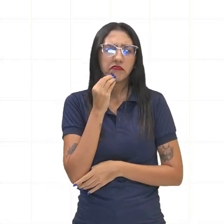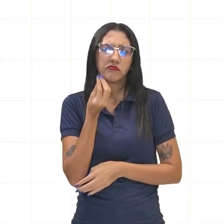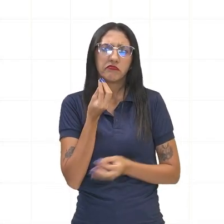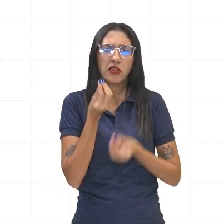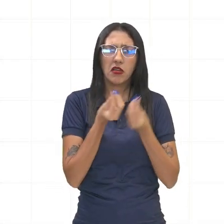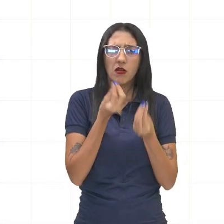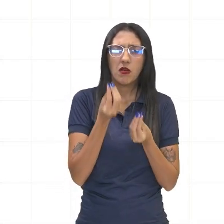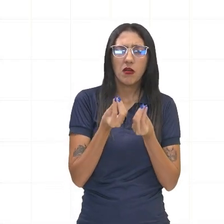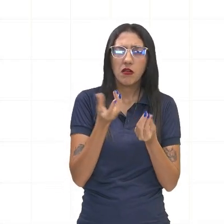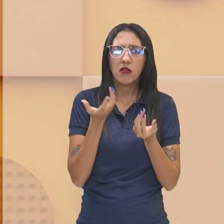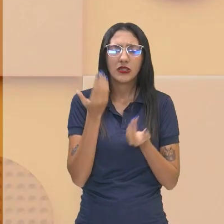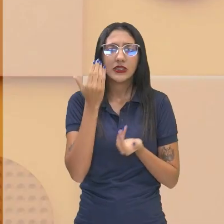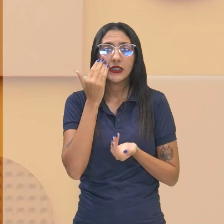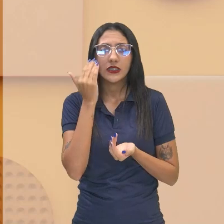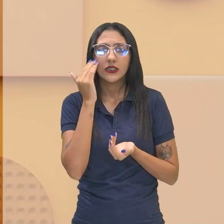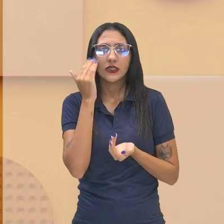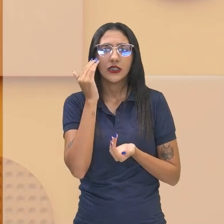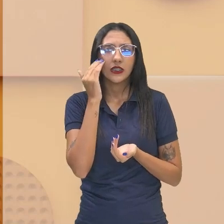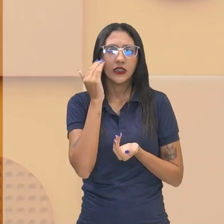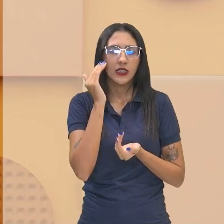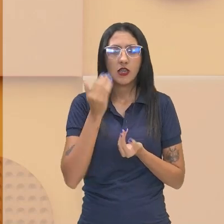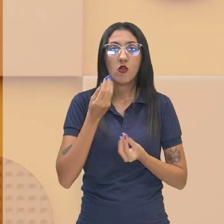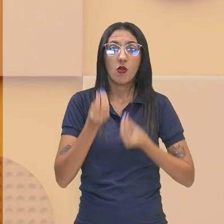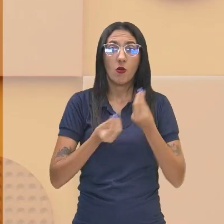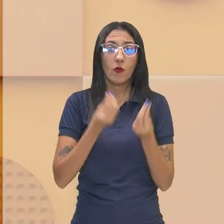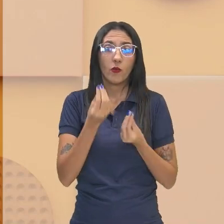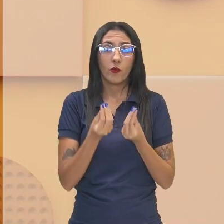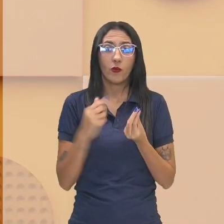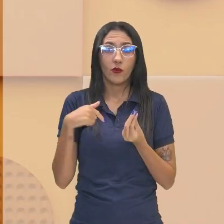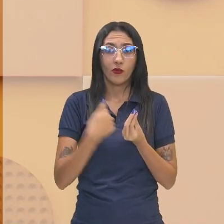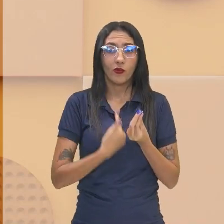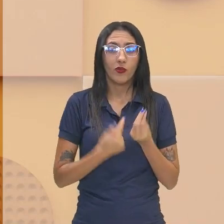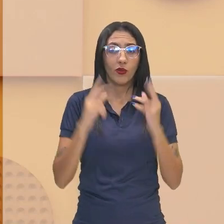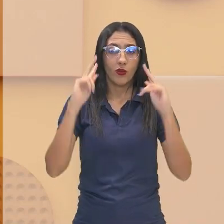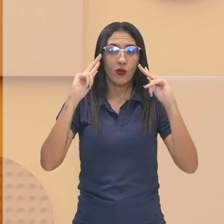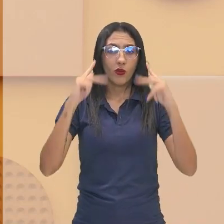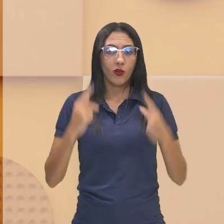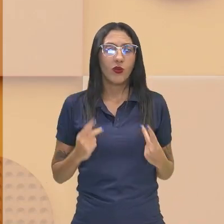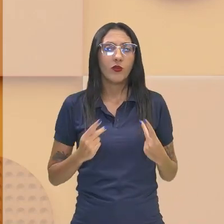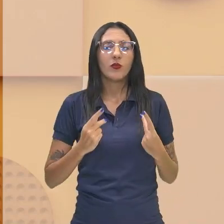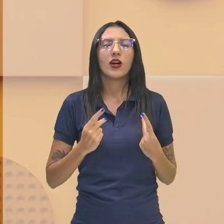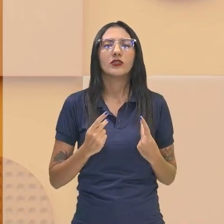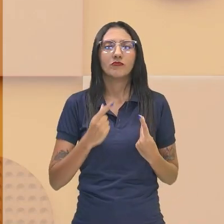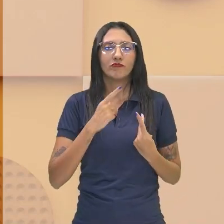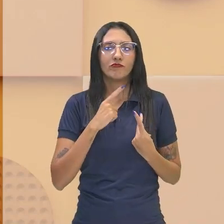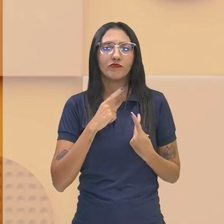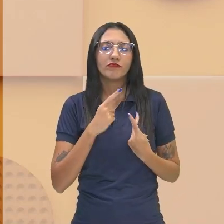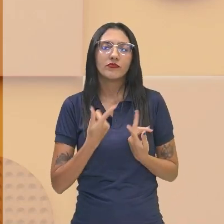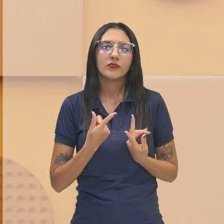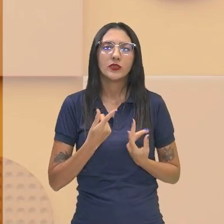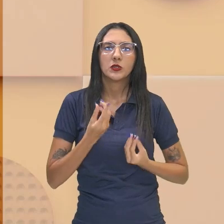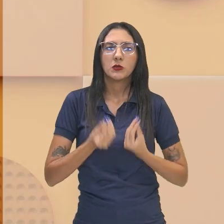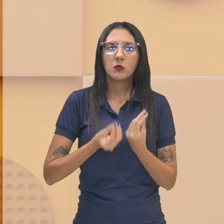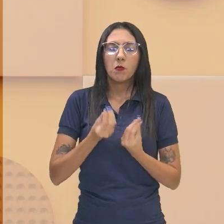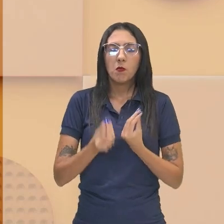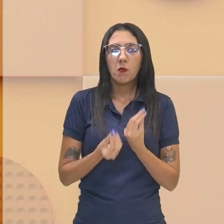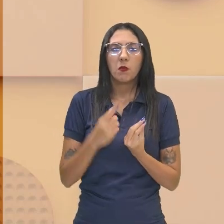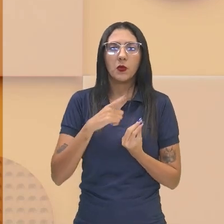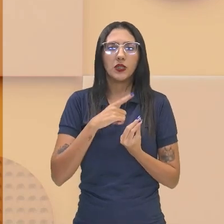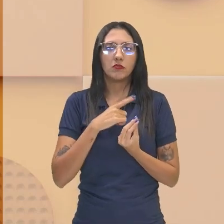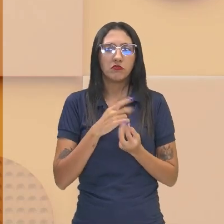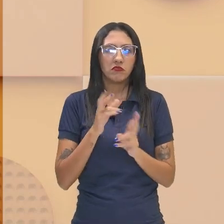compreender como nós, seres humanos, apesar,